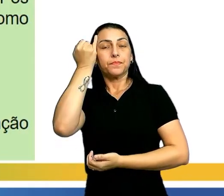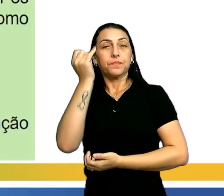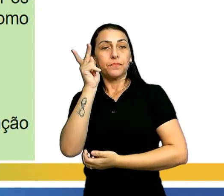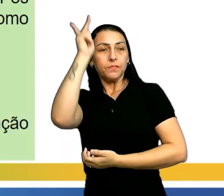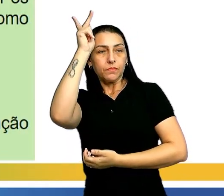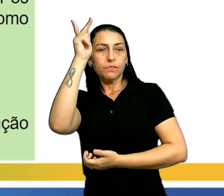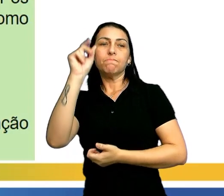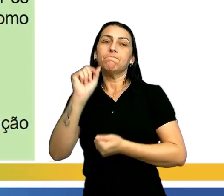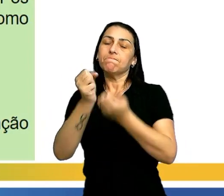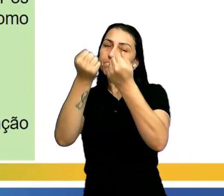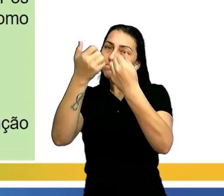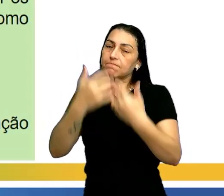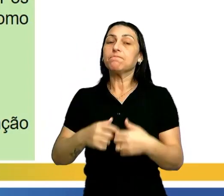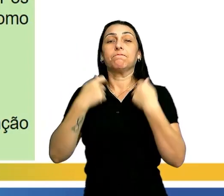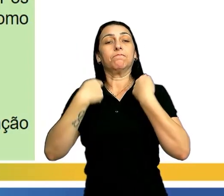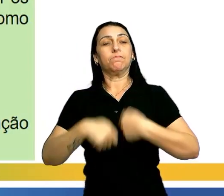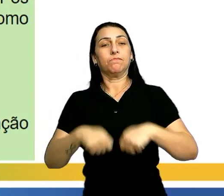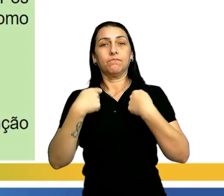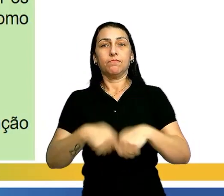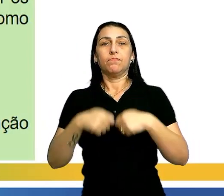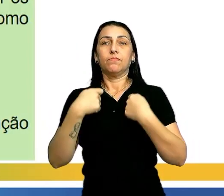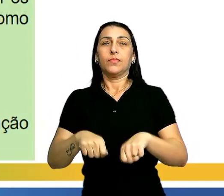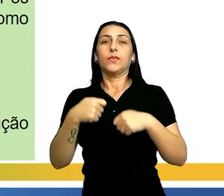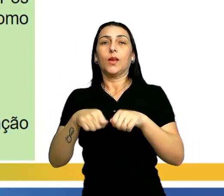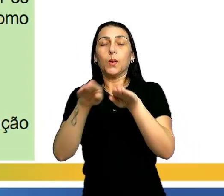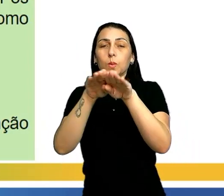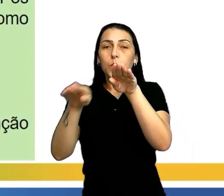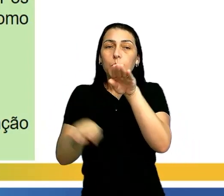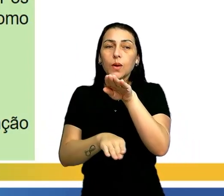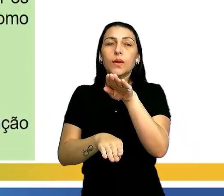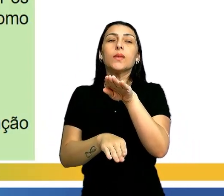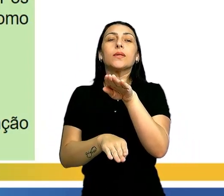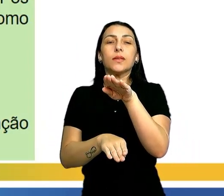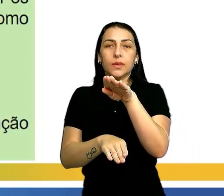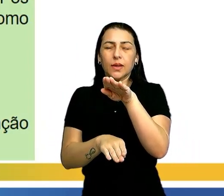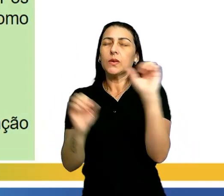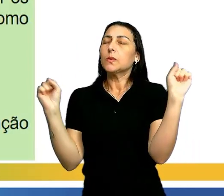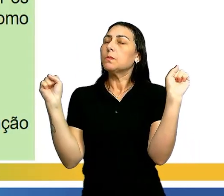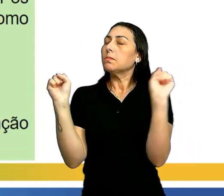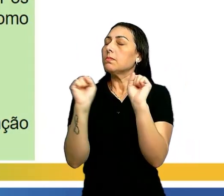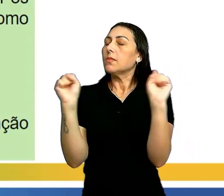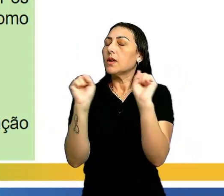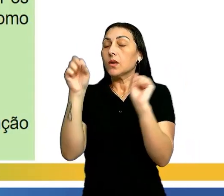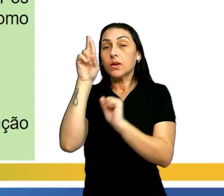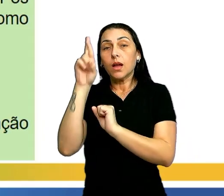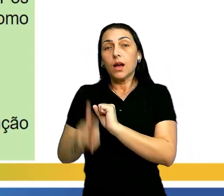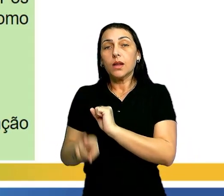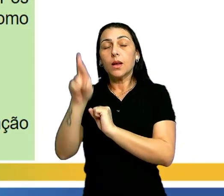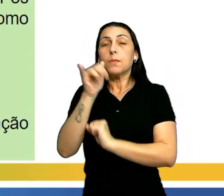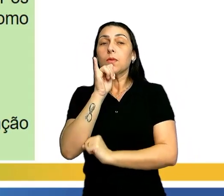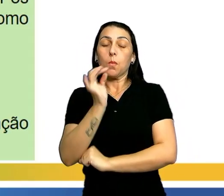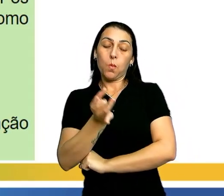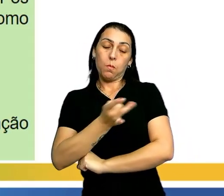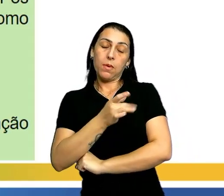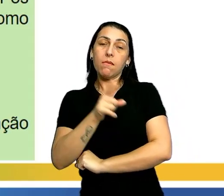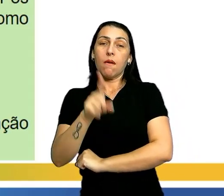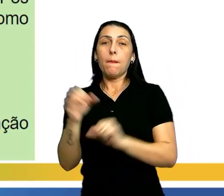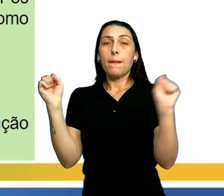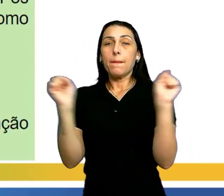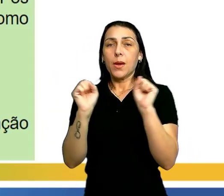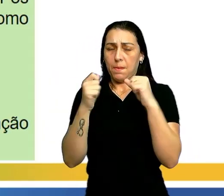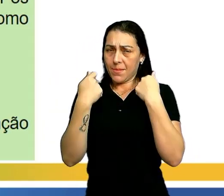Kant enfatizou a necessidade de submissão das inclinações, que são as paixões, à razão. Por exemplo, o medo é uma paixão.